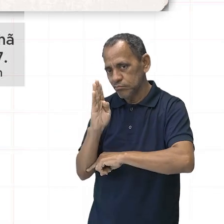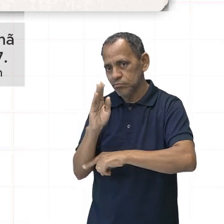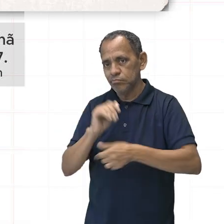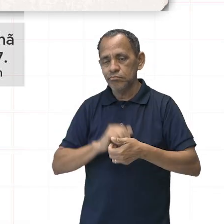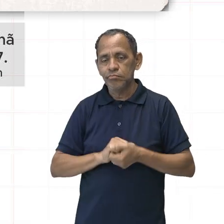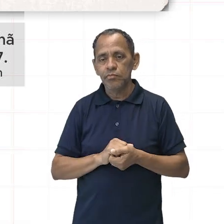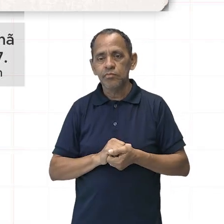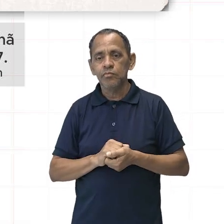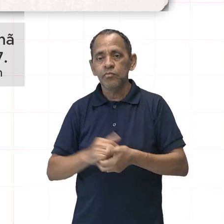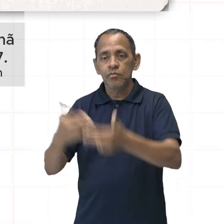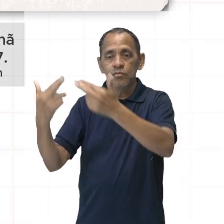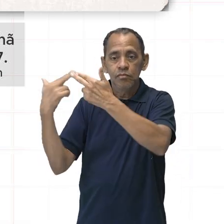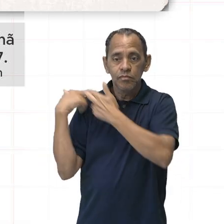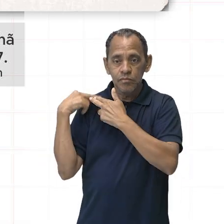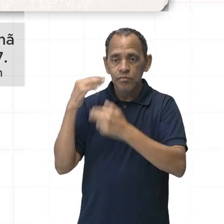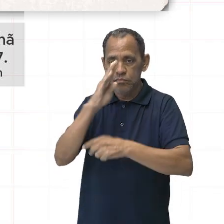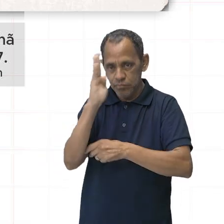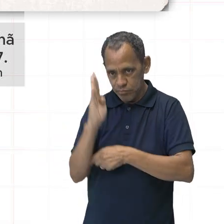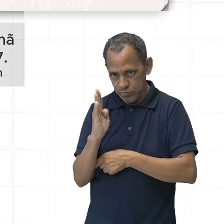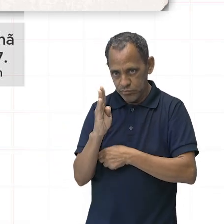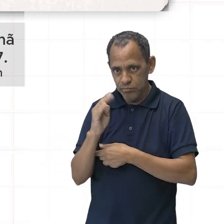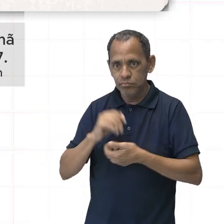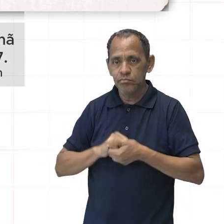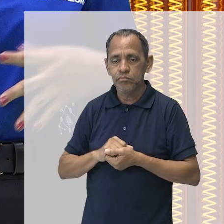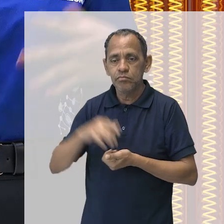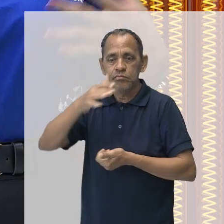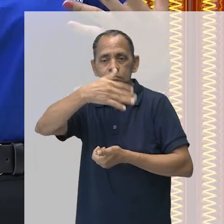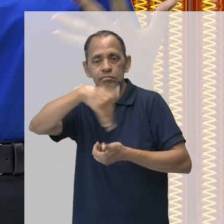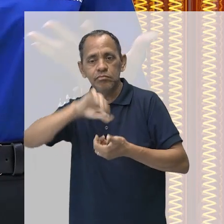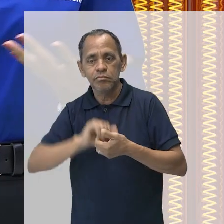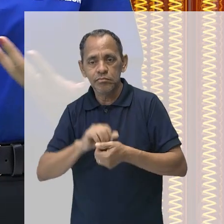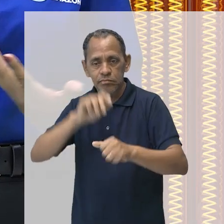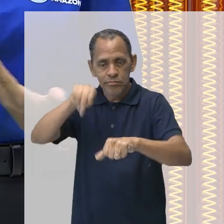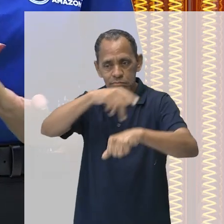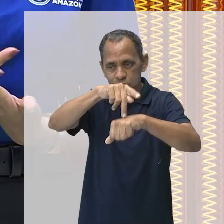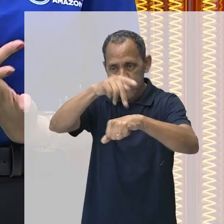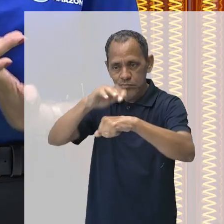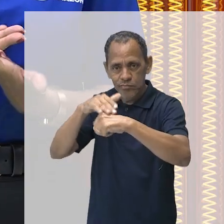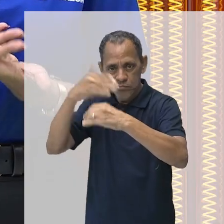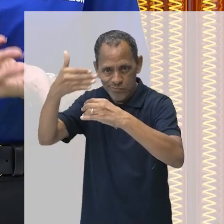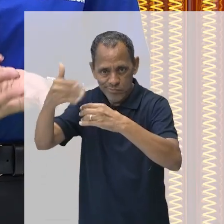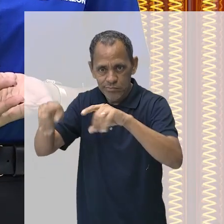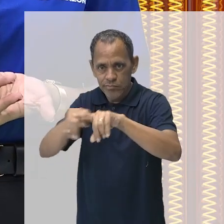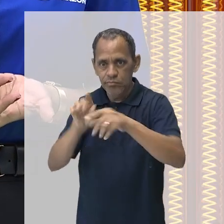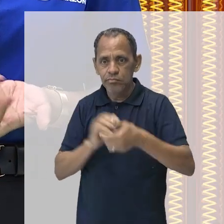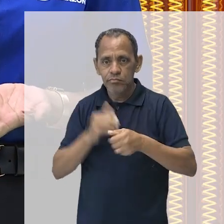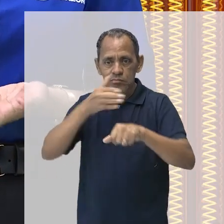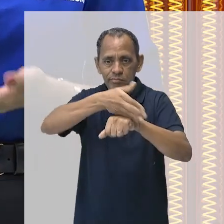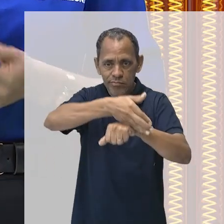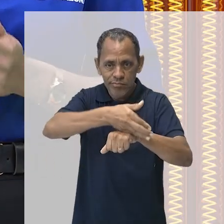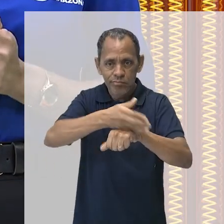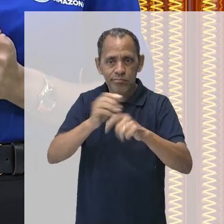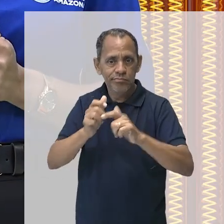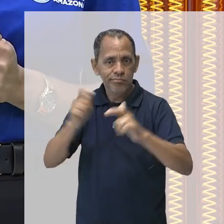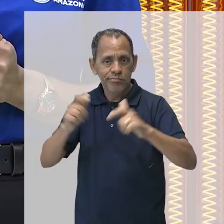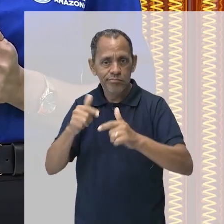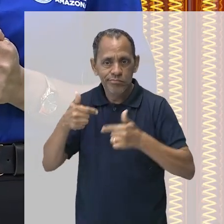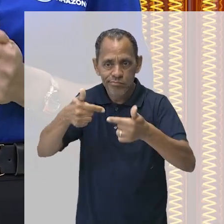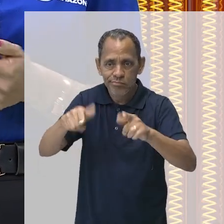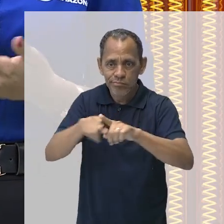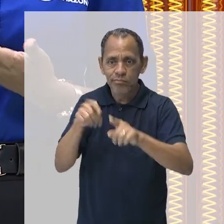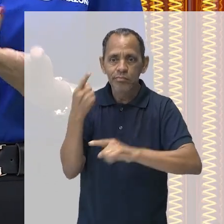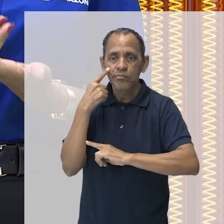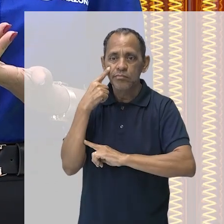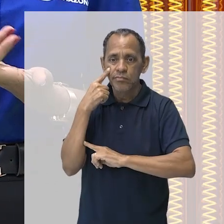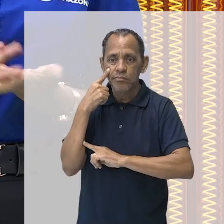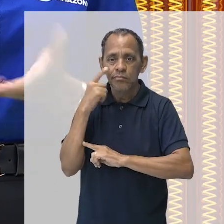sobre o papel do país na arena internacional. Vimos aqui a entrada do Brasil na Grande Guerra e a gente pode observar